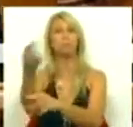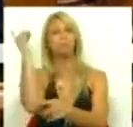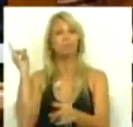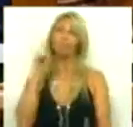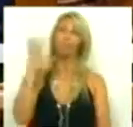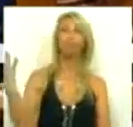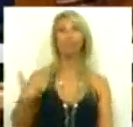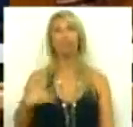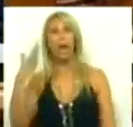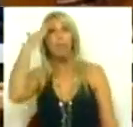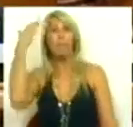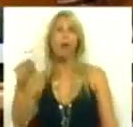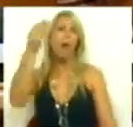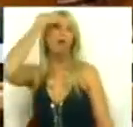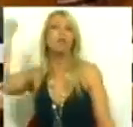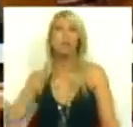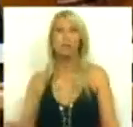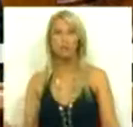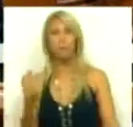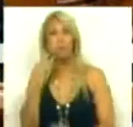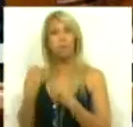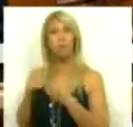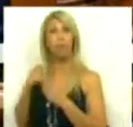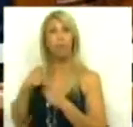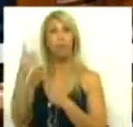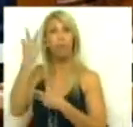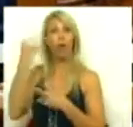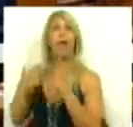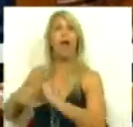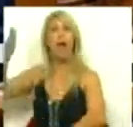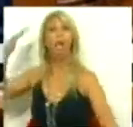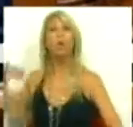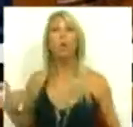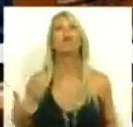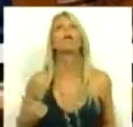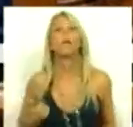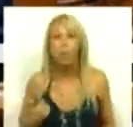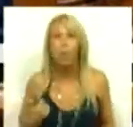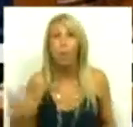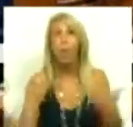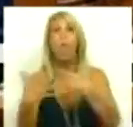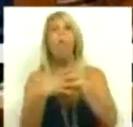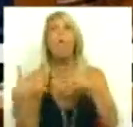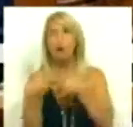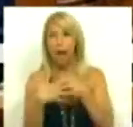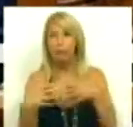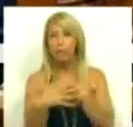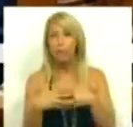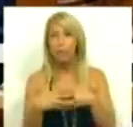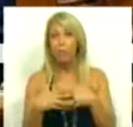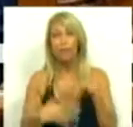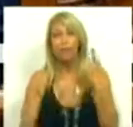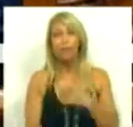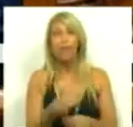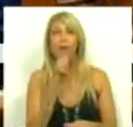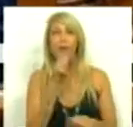de esquecimento, que se adiciona ao elemento anterior. O gato comeu-lhe então a língua no largo do rato.